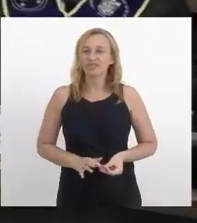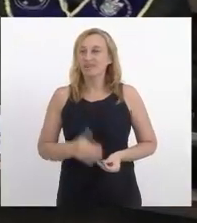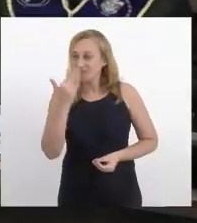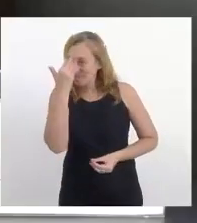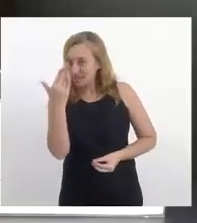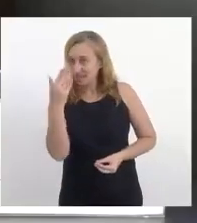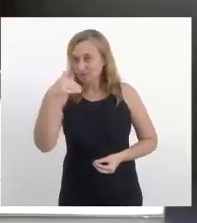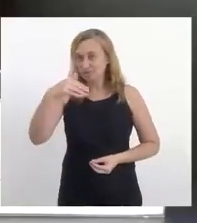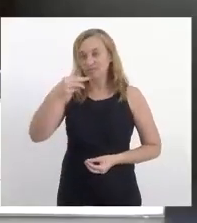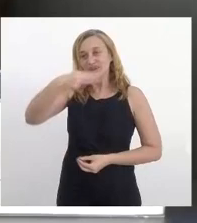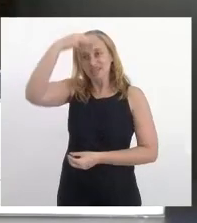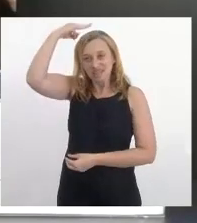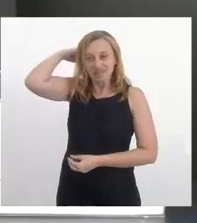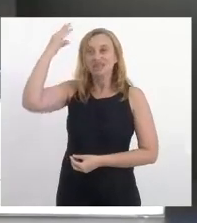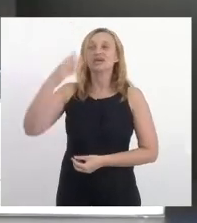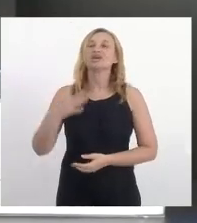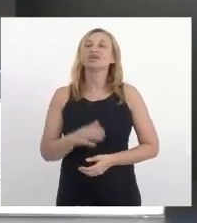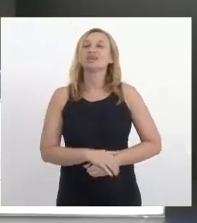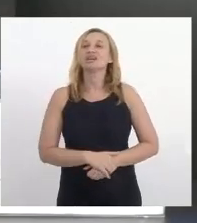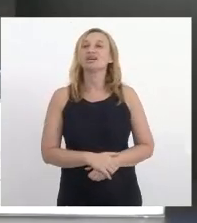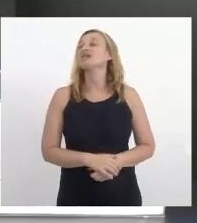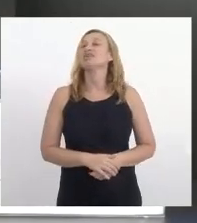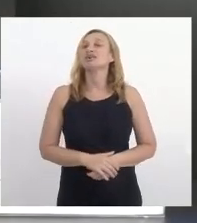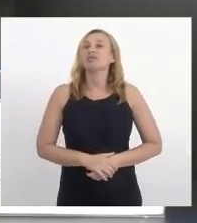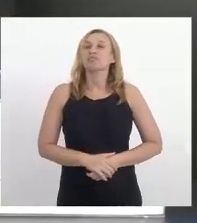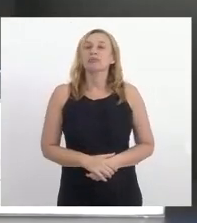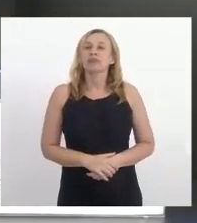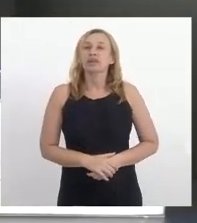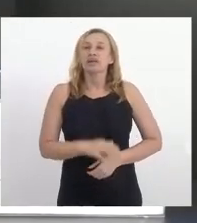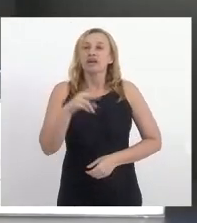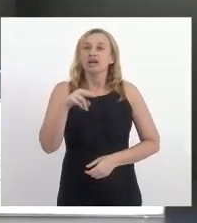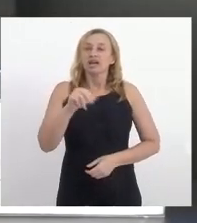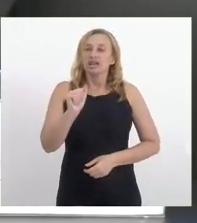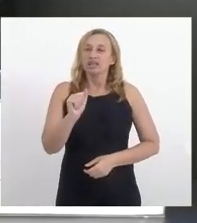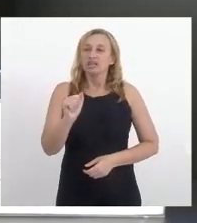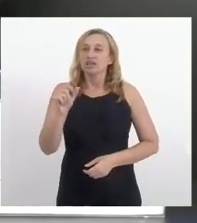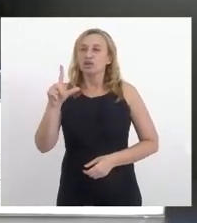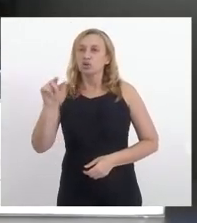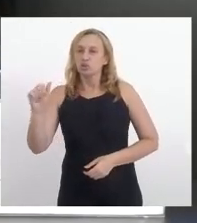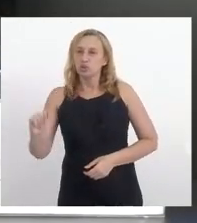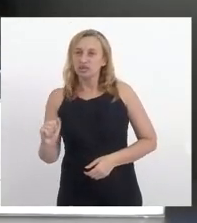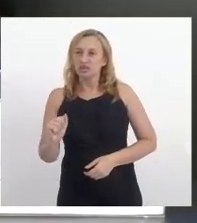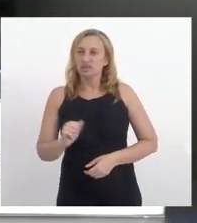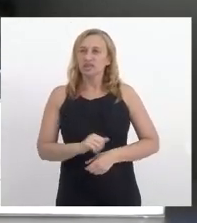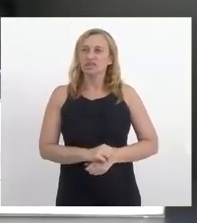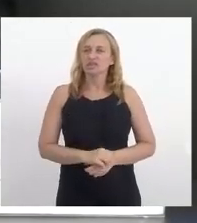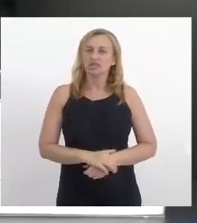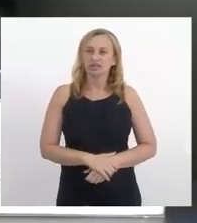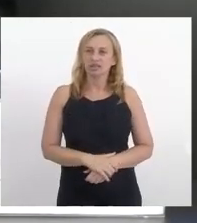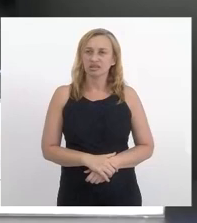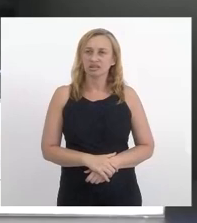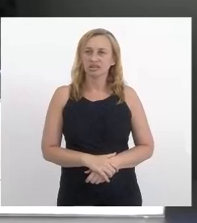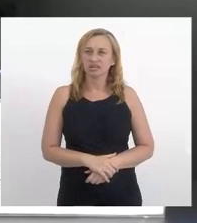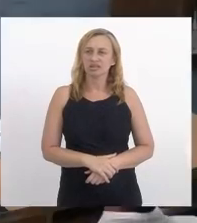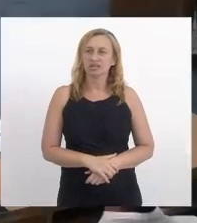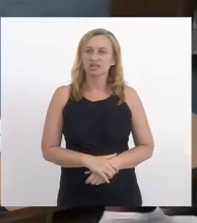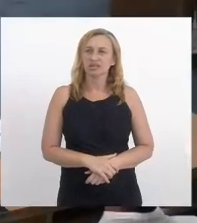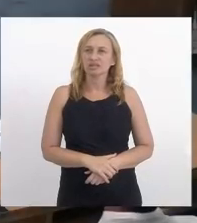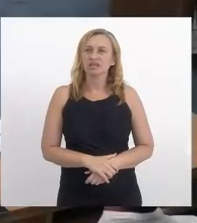Obrigado, Márcio. Estão conosco também Ana Lúcia Novacumin,